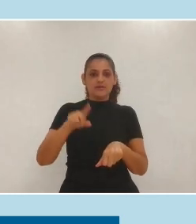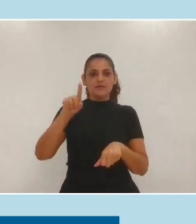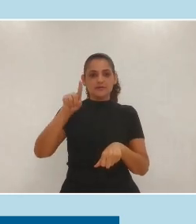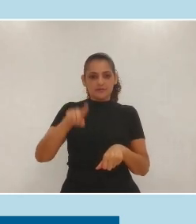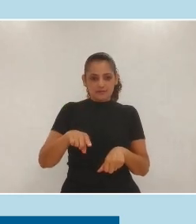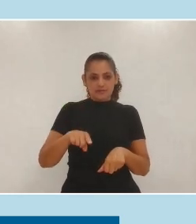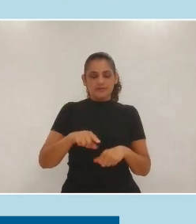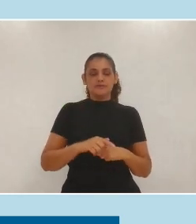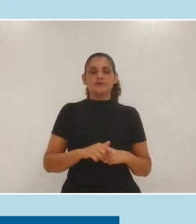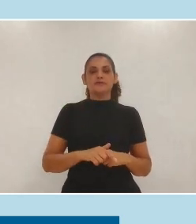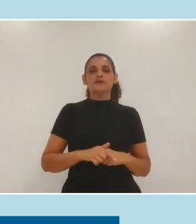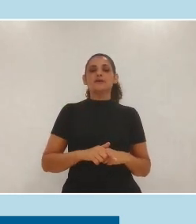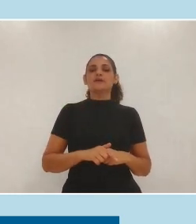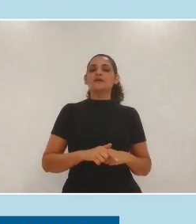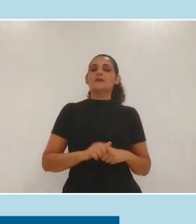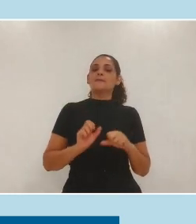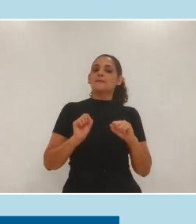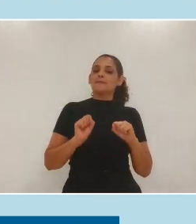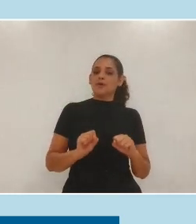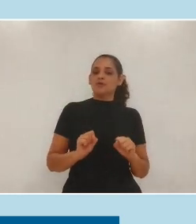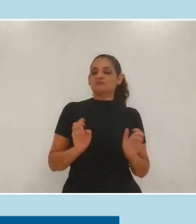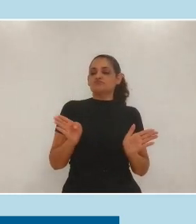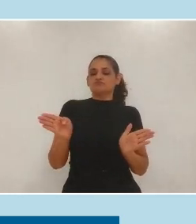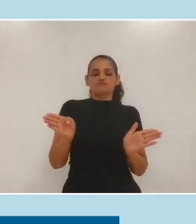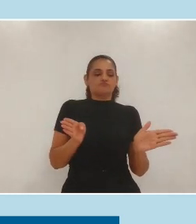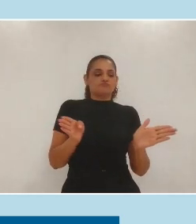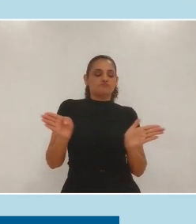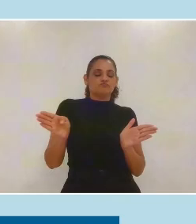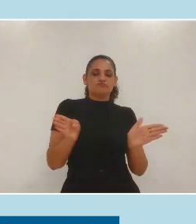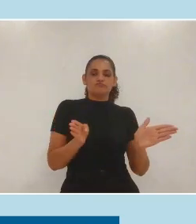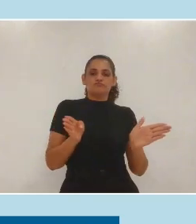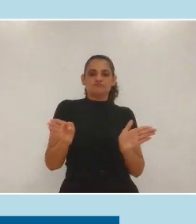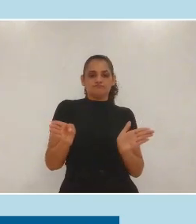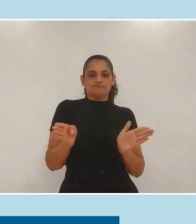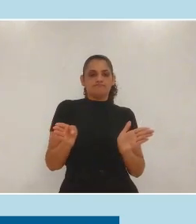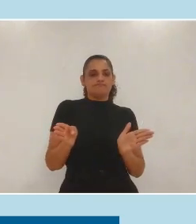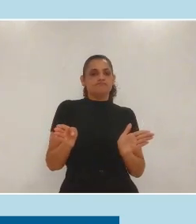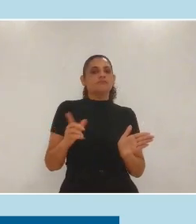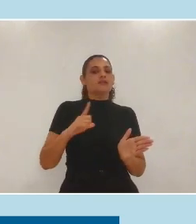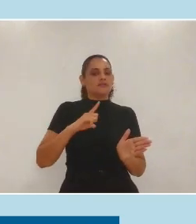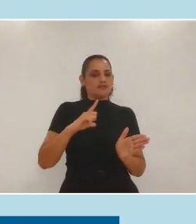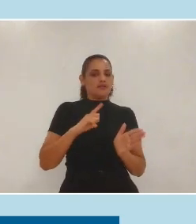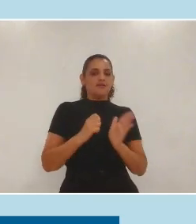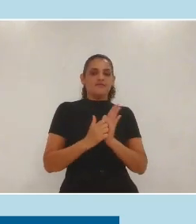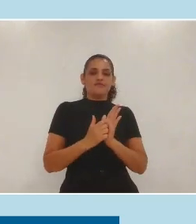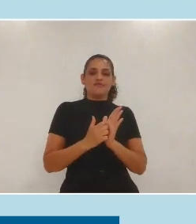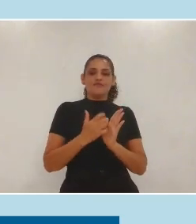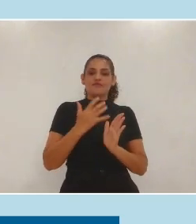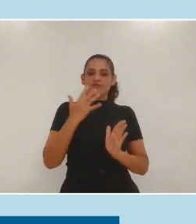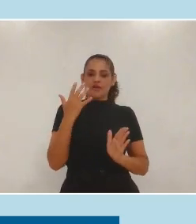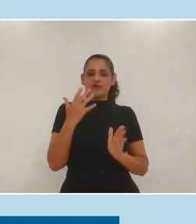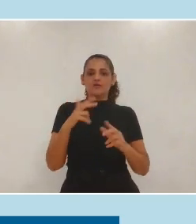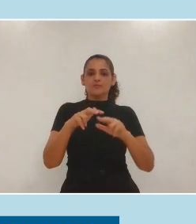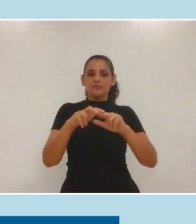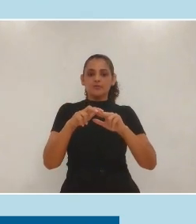podem aparecer nos dois. Existem muitos. Por isso que são tão parecidos.